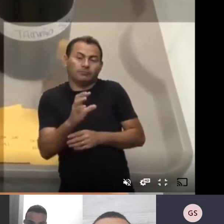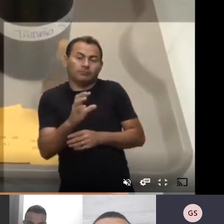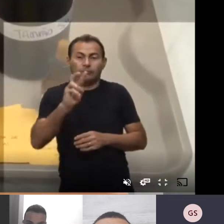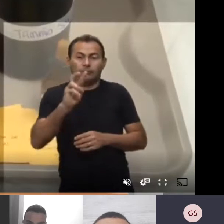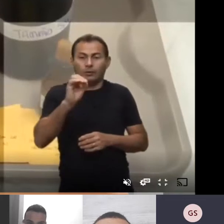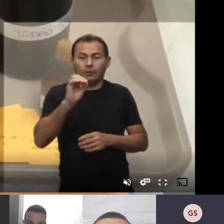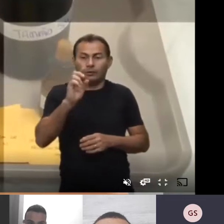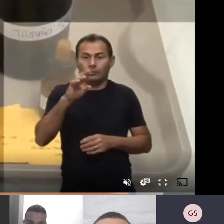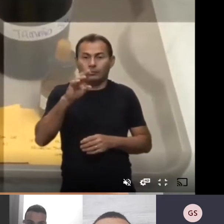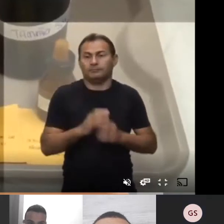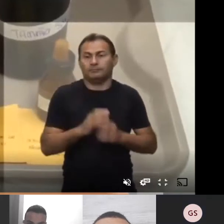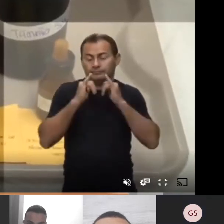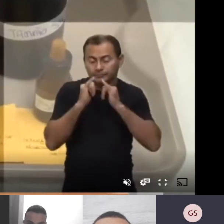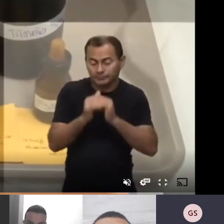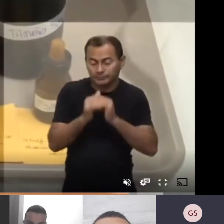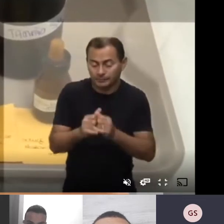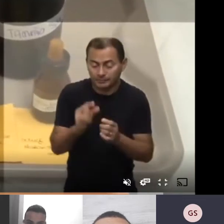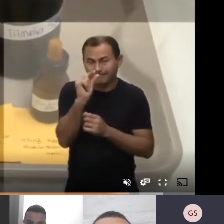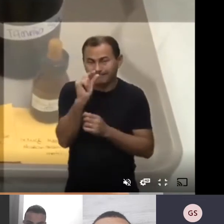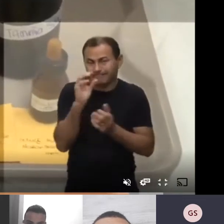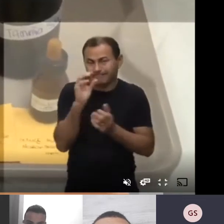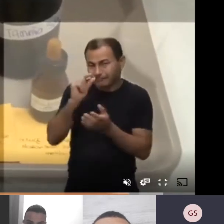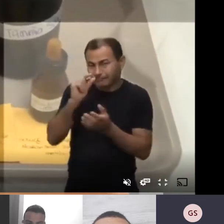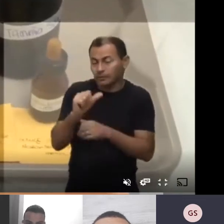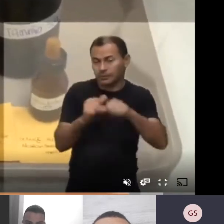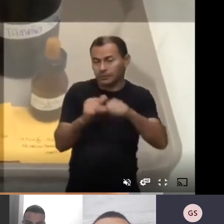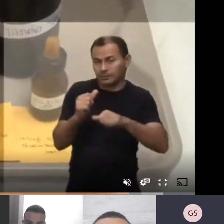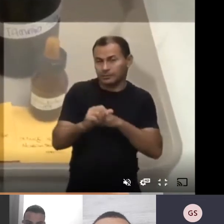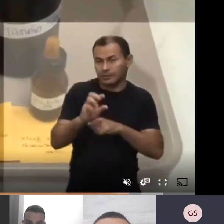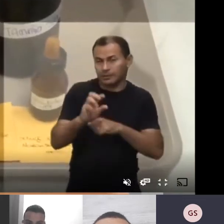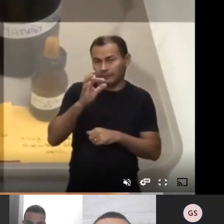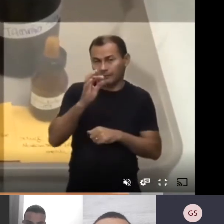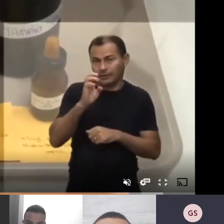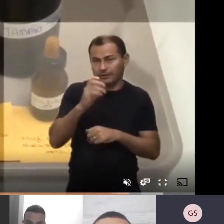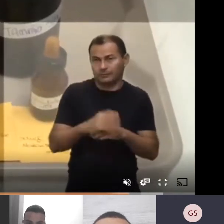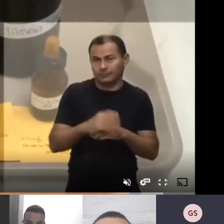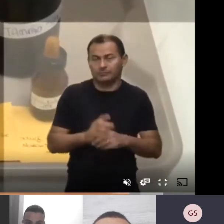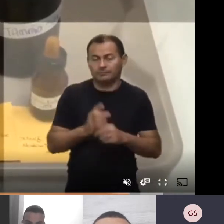eu pego 10 ml, coloco em cada becker.